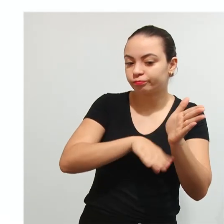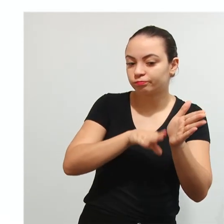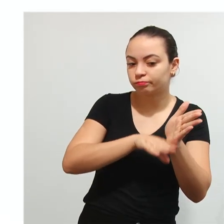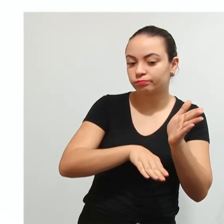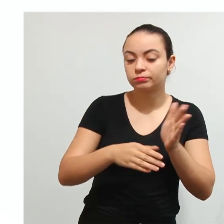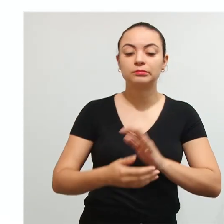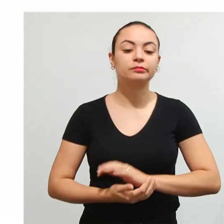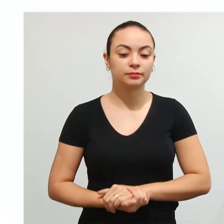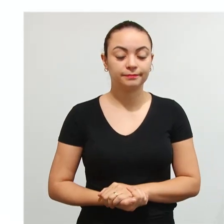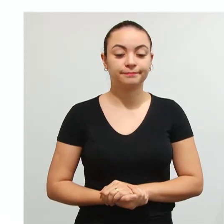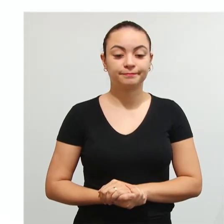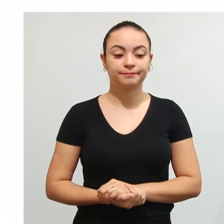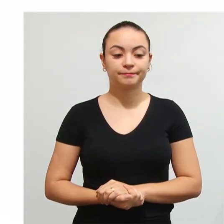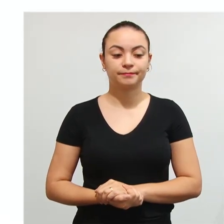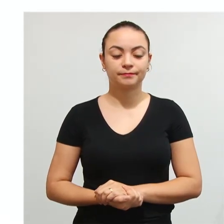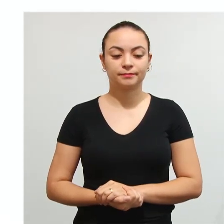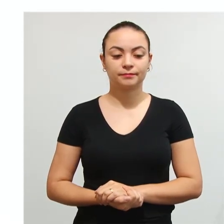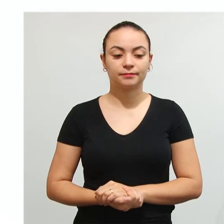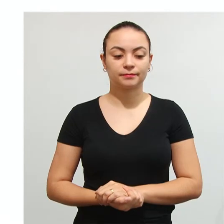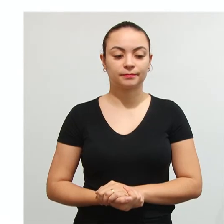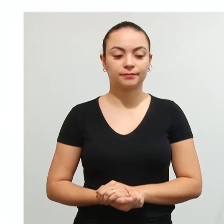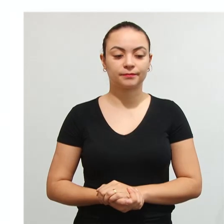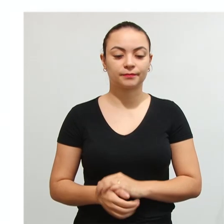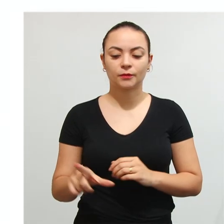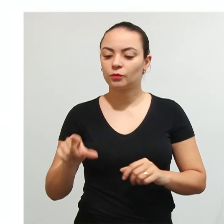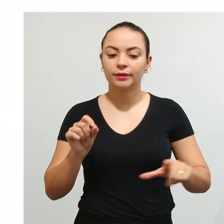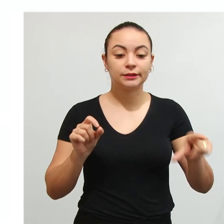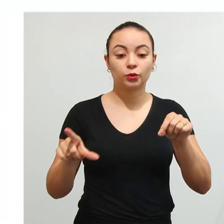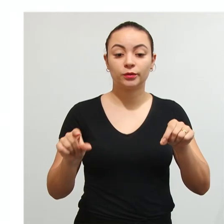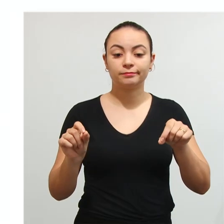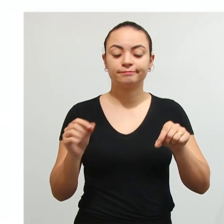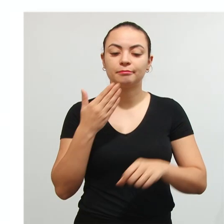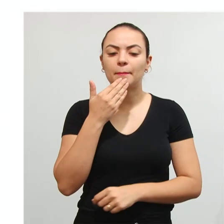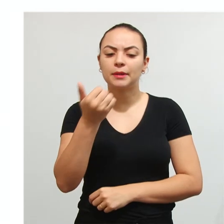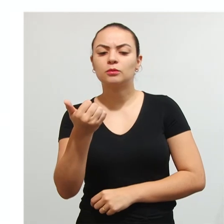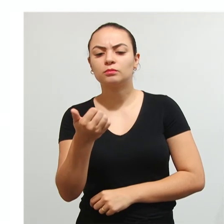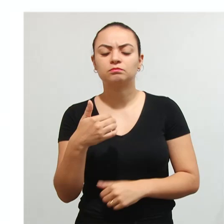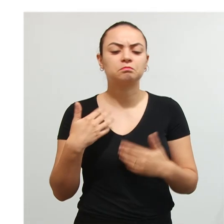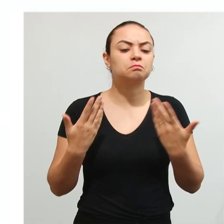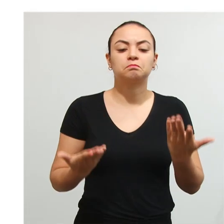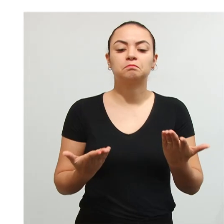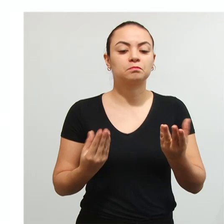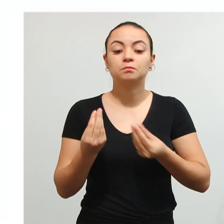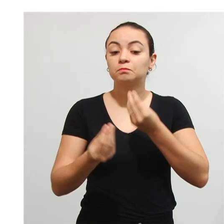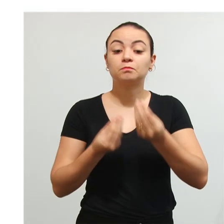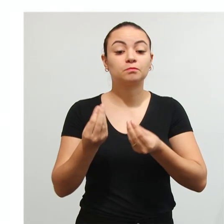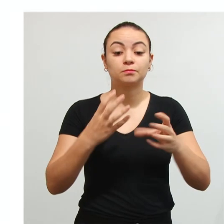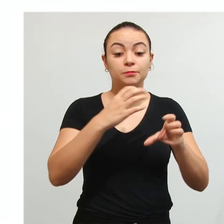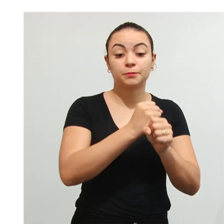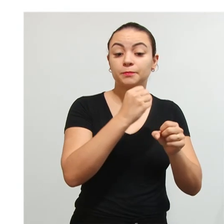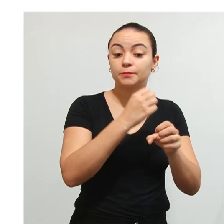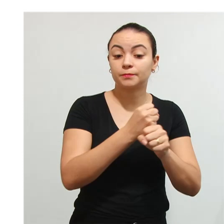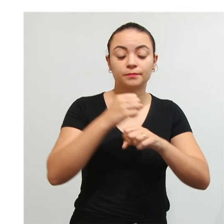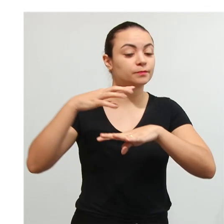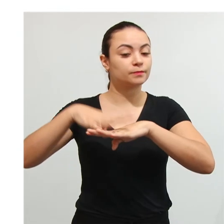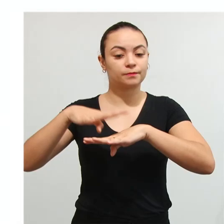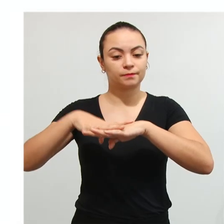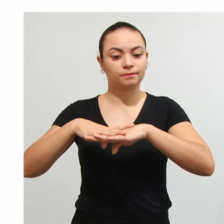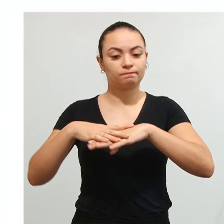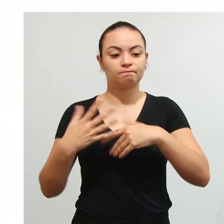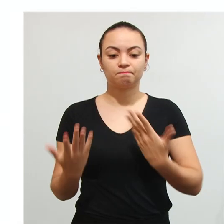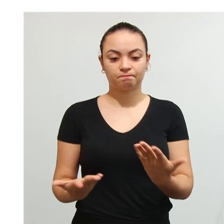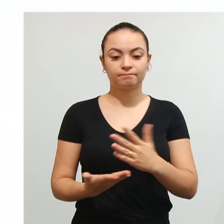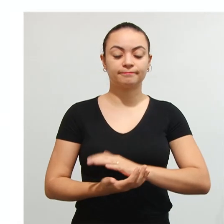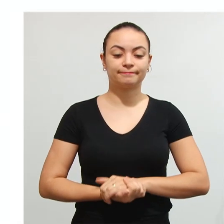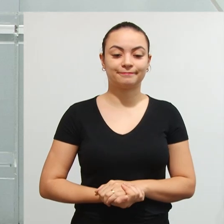faz para mensurar e, a partir disso, escolher, por exemplo, qual seria o empréstimo mais vantajoso?